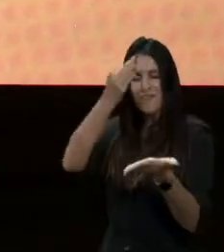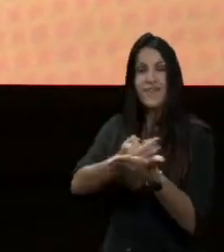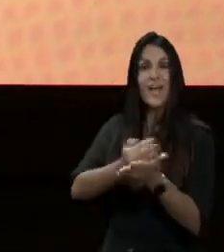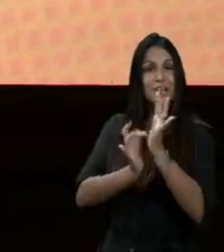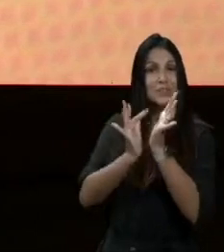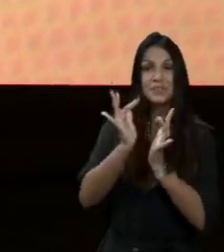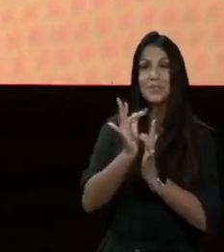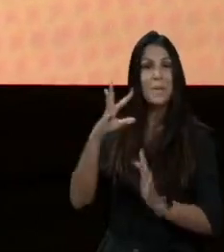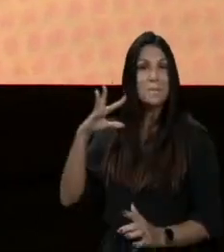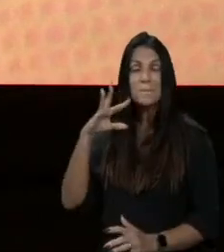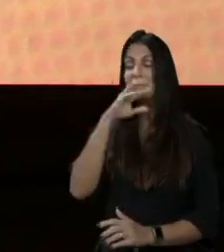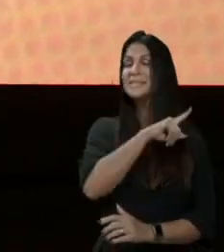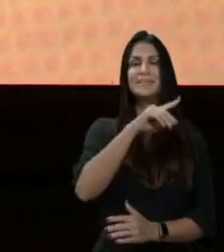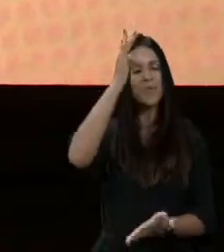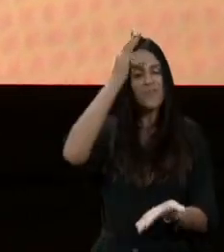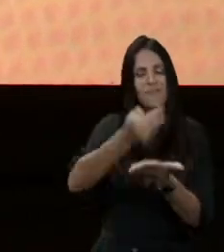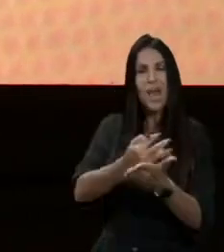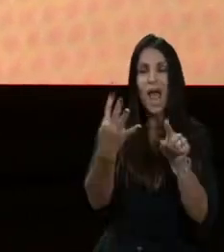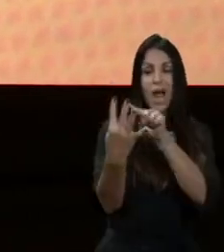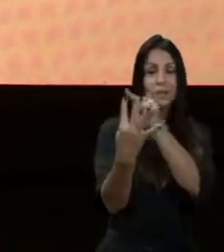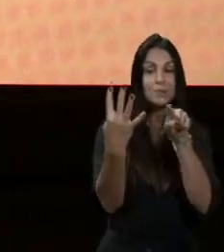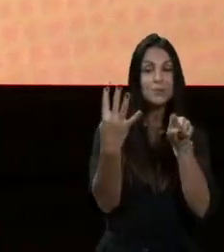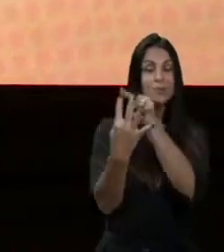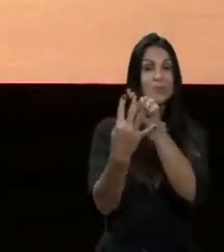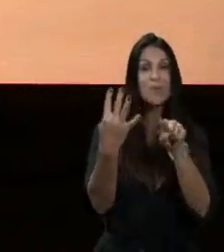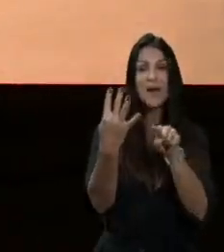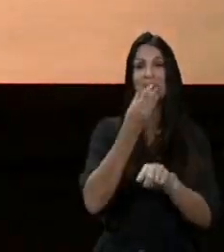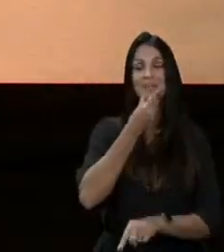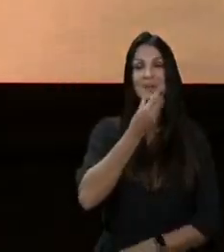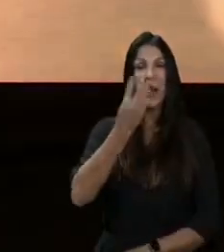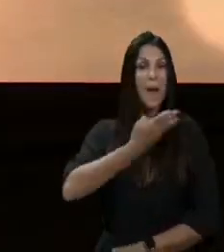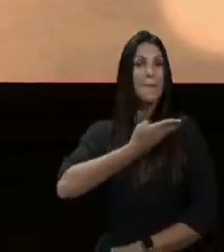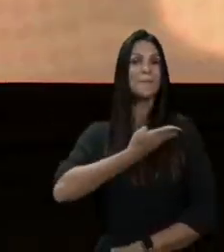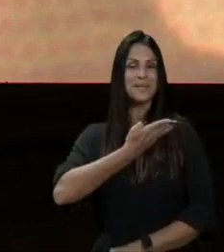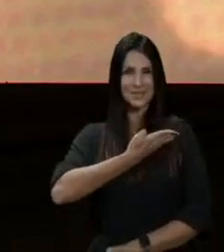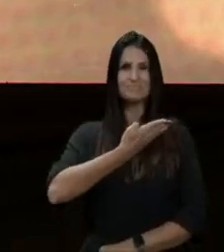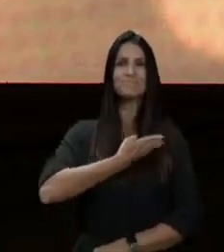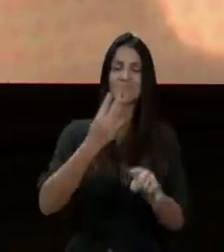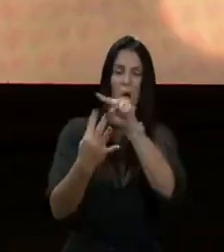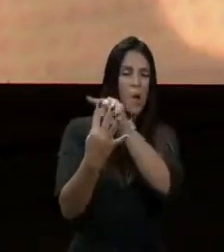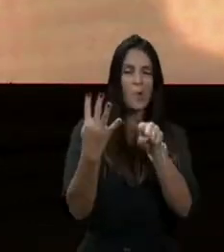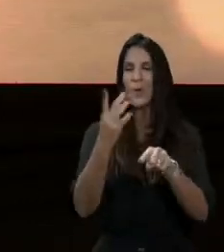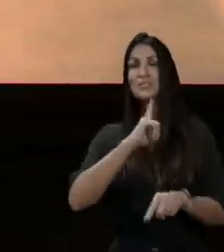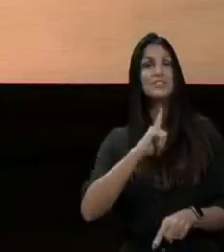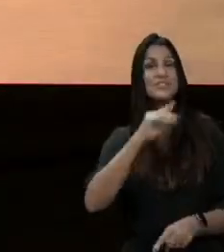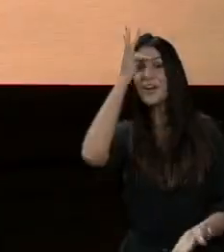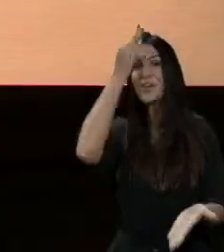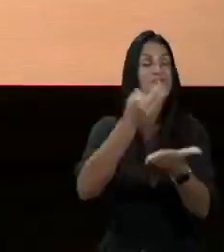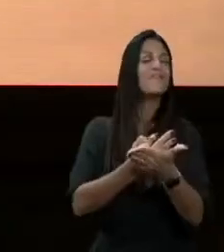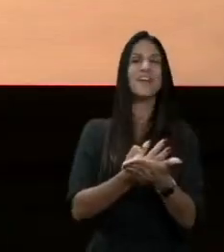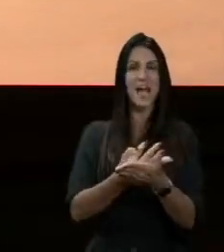quatro Jesus não viu a fé do homem paralítico não viu até dos quatro os quatro tiveram fé por ele